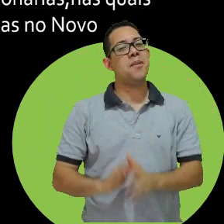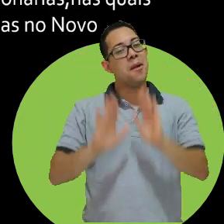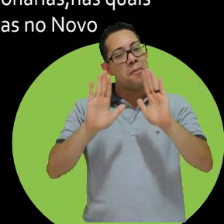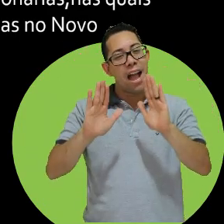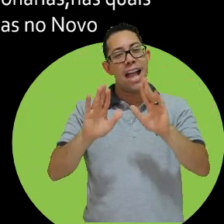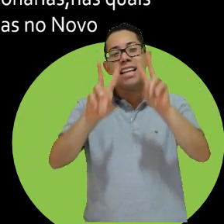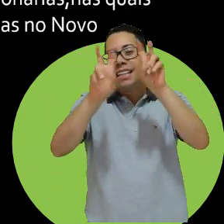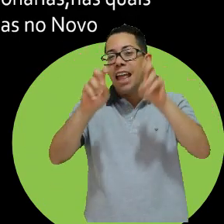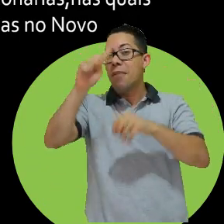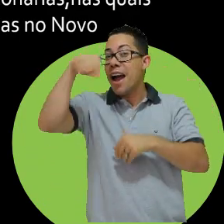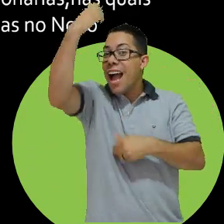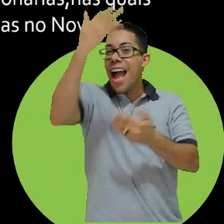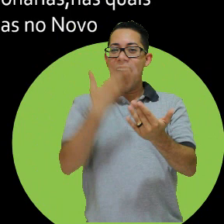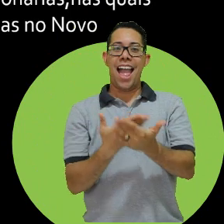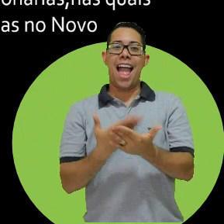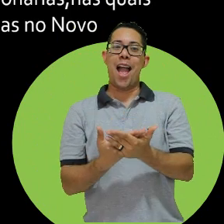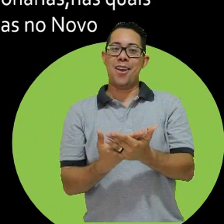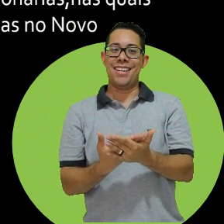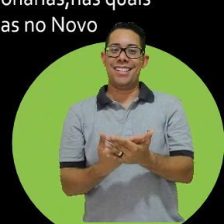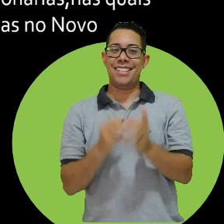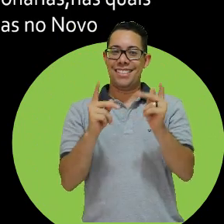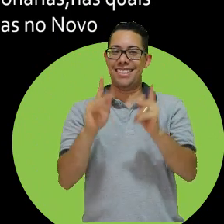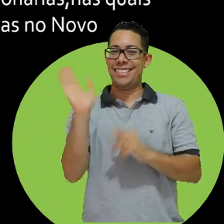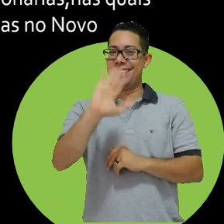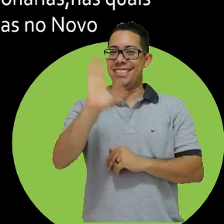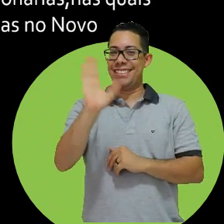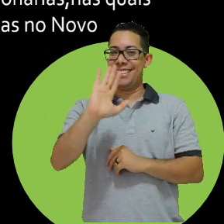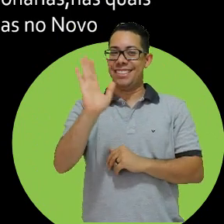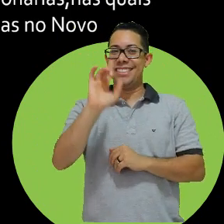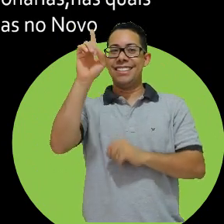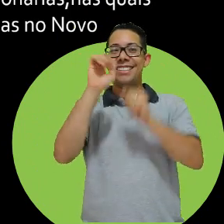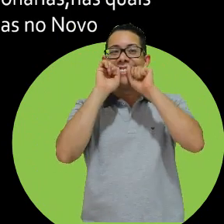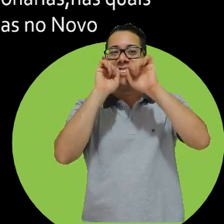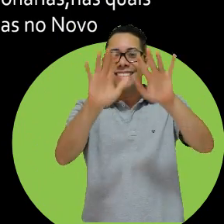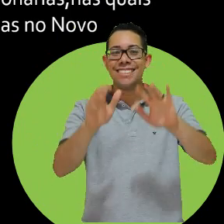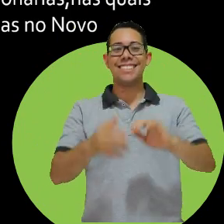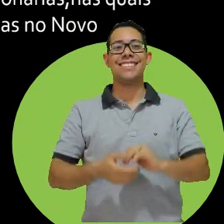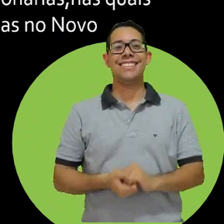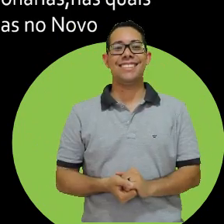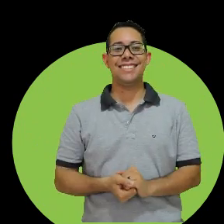é um tema para a nossa próxima aula. Tchau, tchau. Deus abençoe.